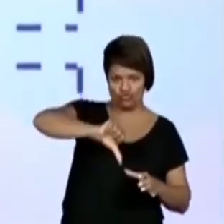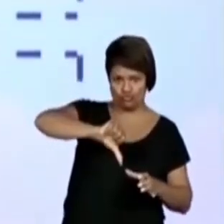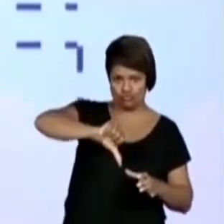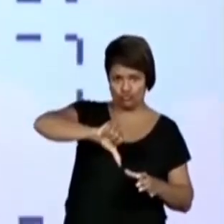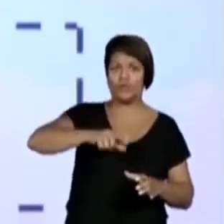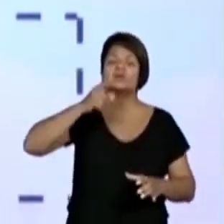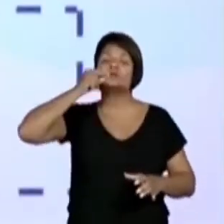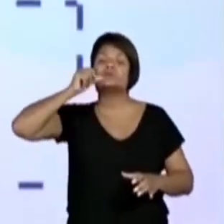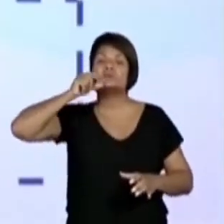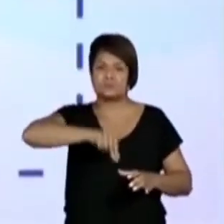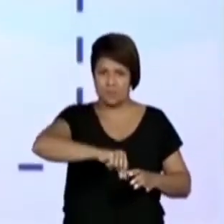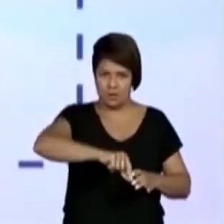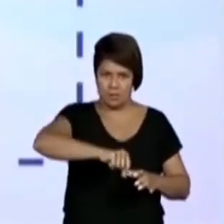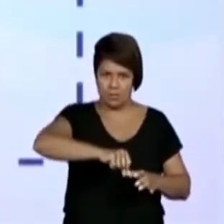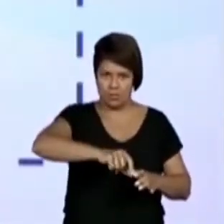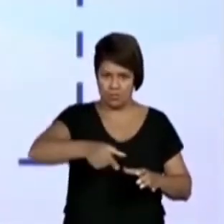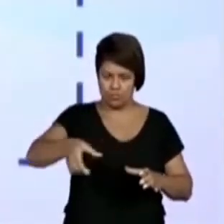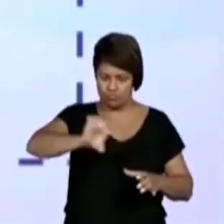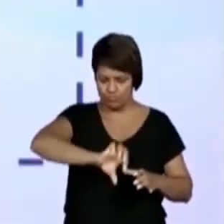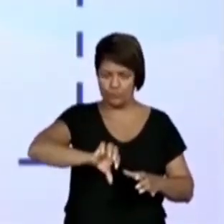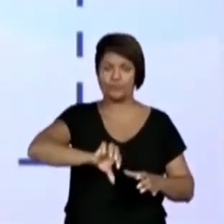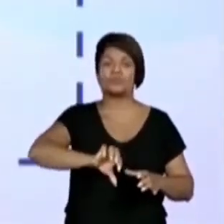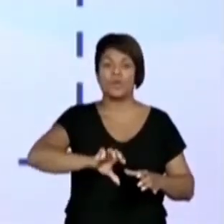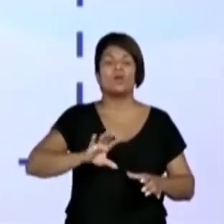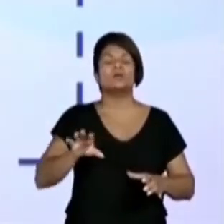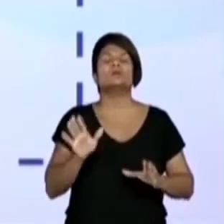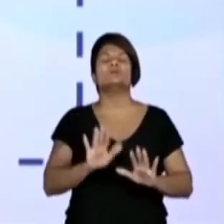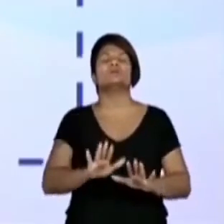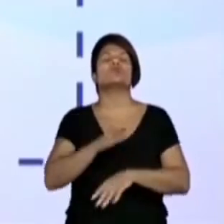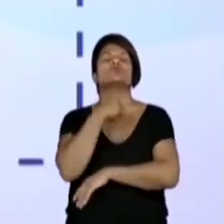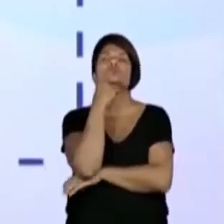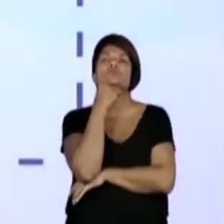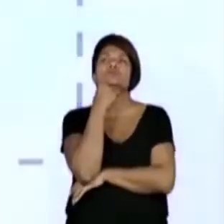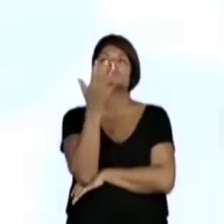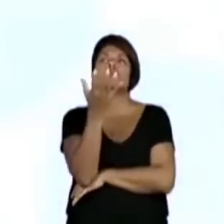Acrescente o sal e deixe secar a água.